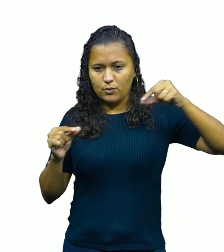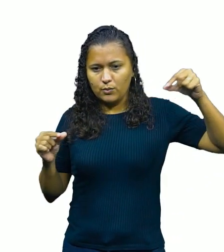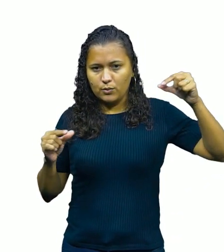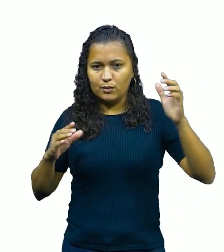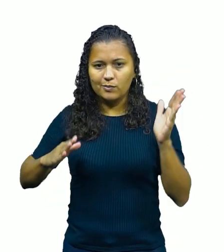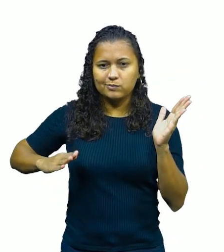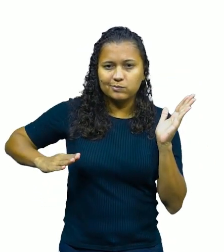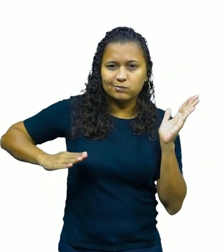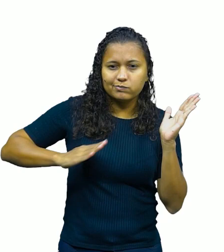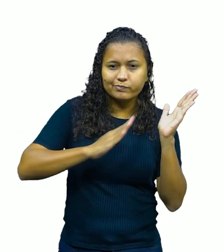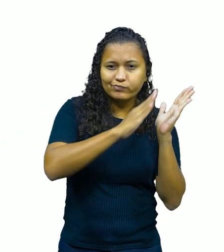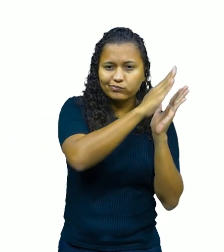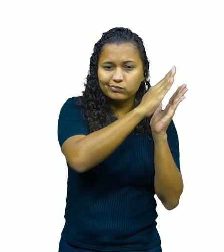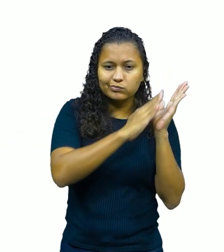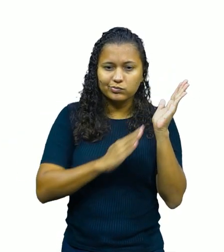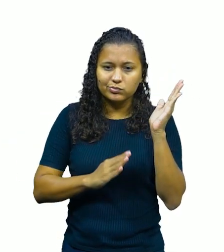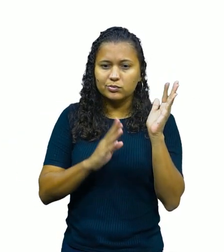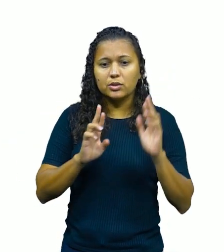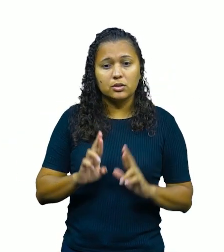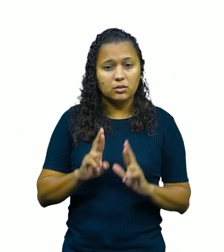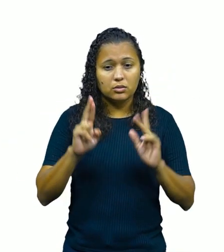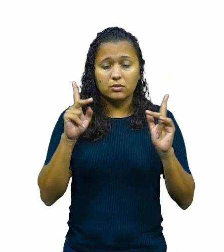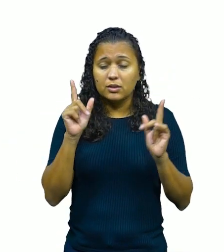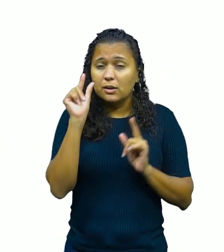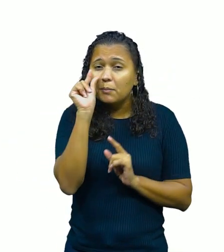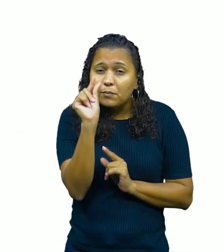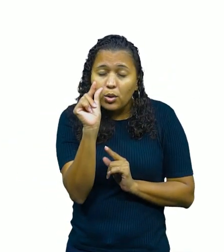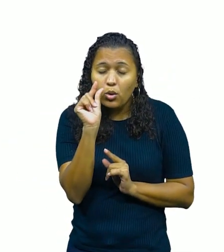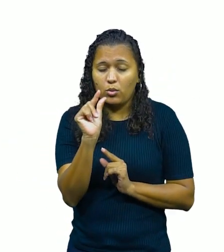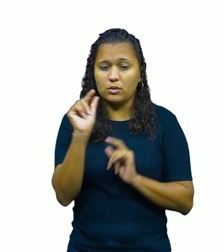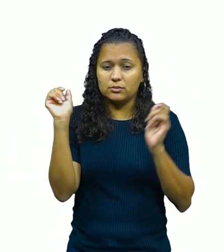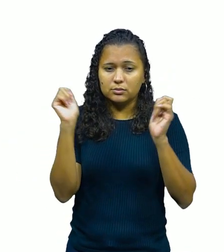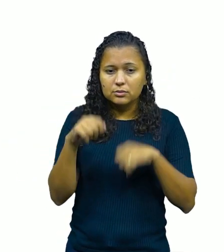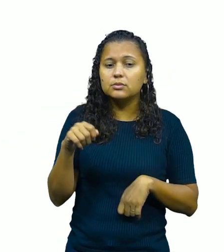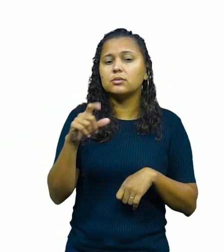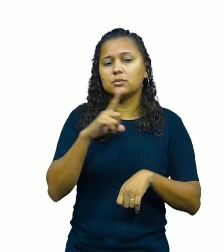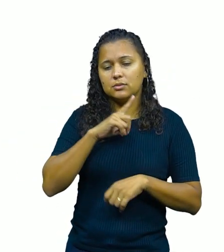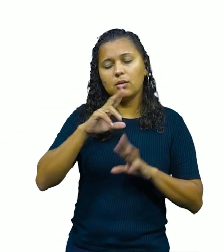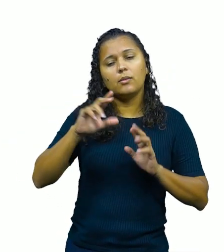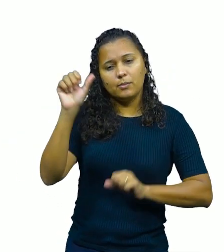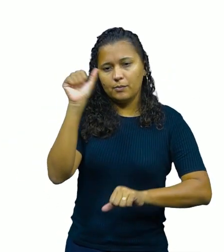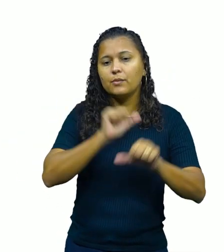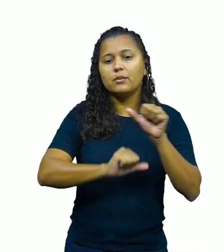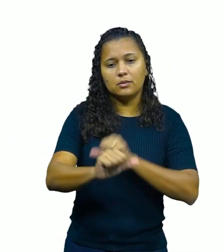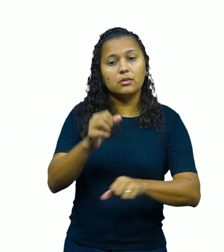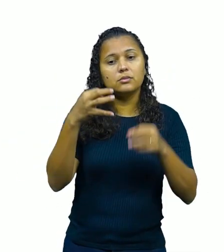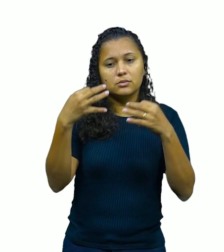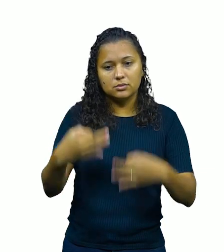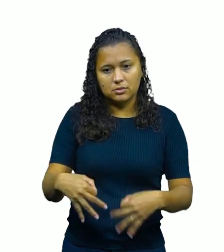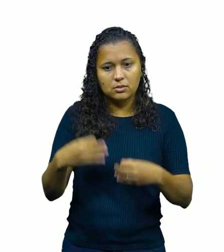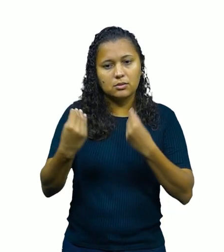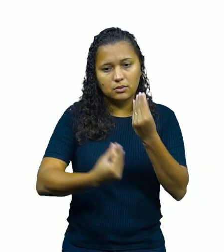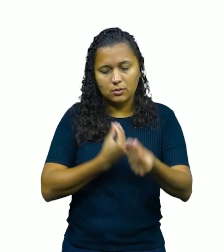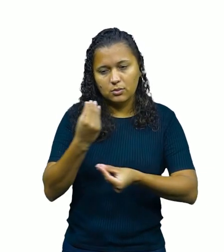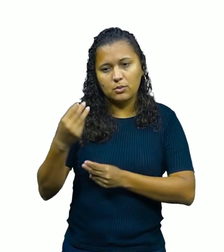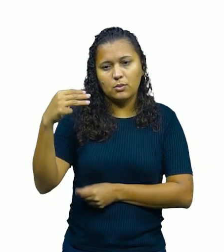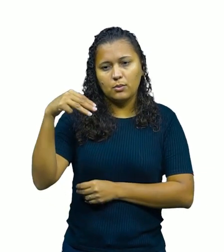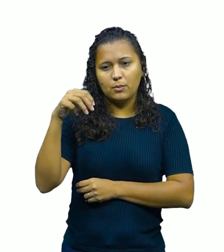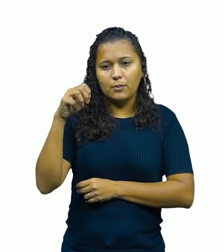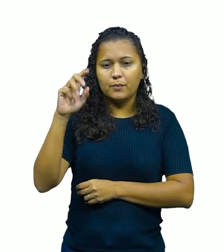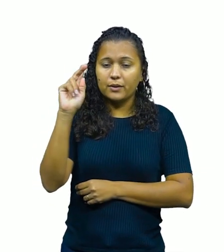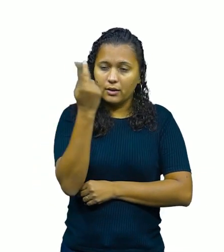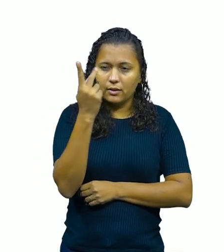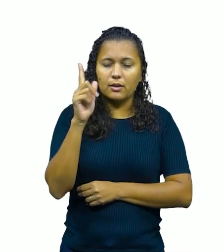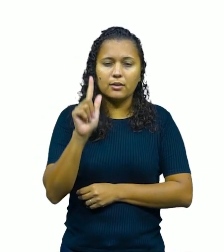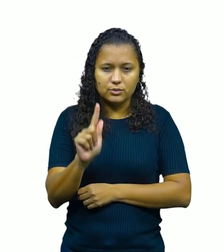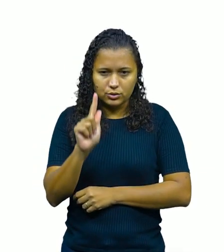inclinados. Assim, uma pequena diferença no nível de mercúrio da cuba apresenta uma grande mudança na posição do mercúrio